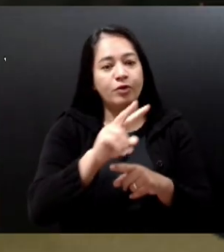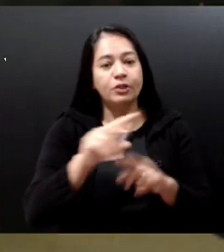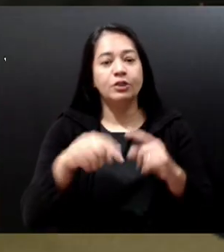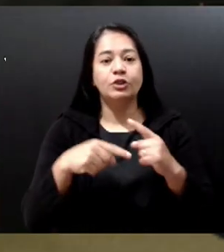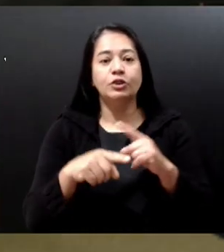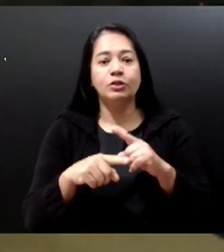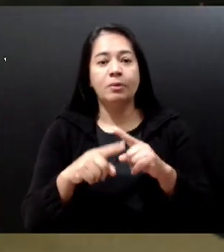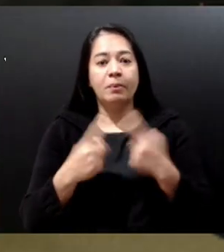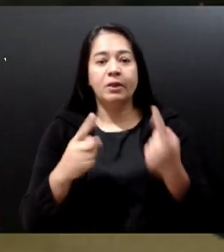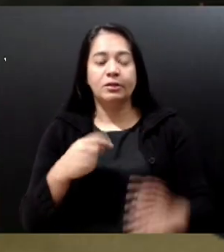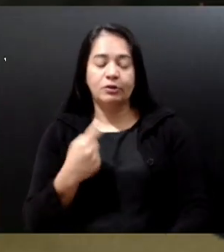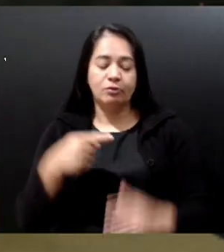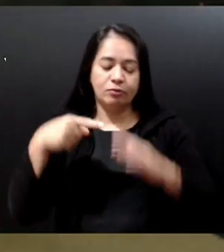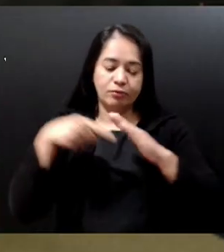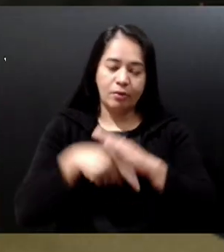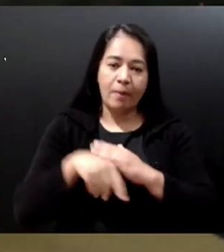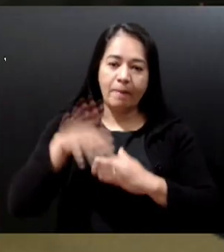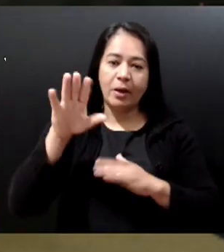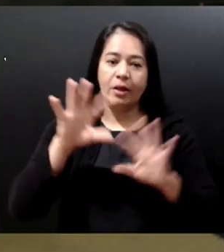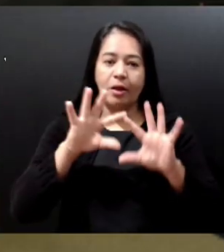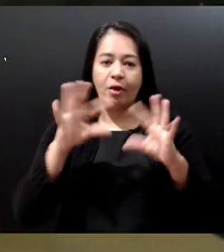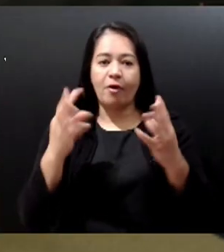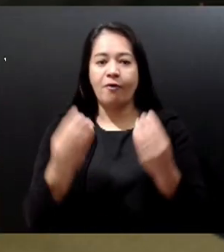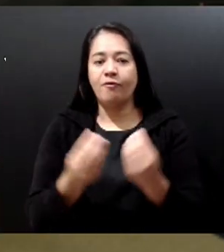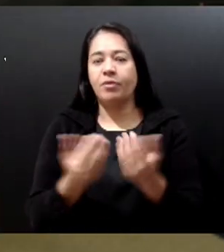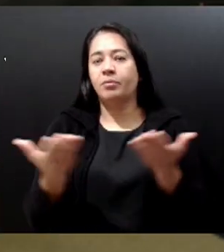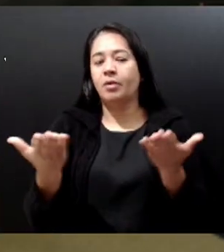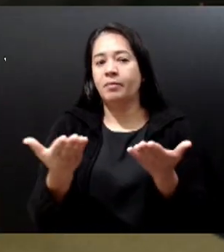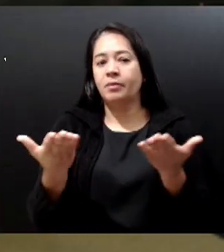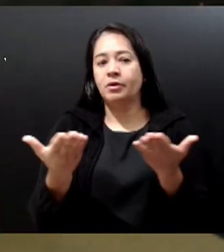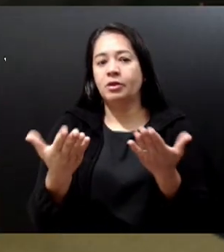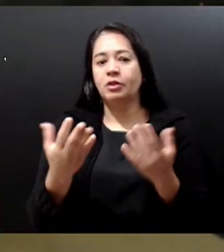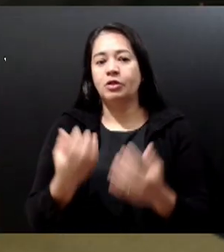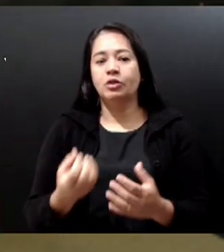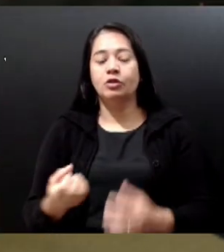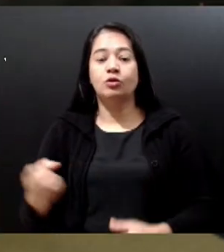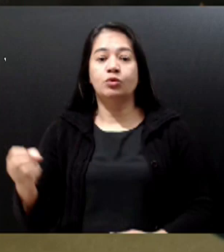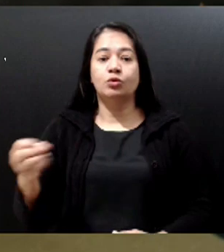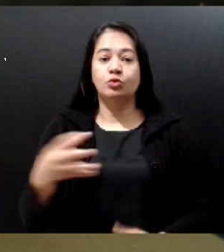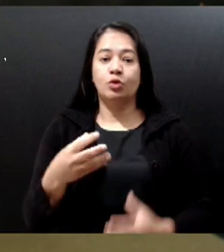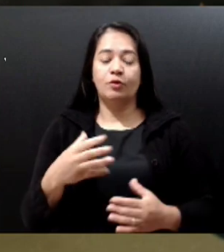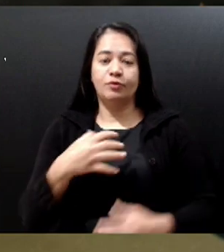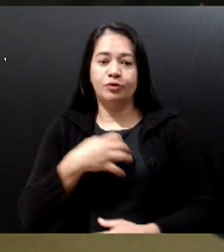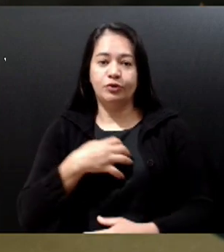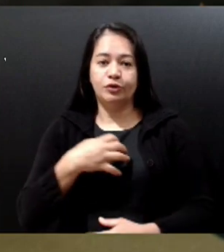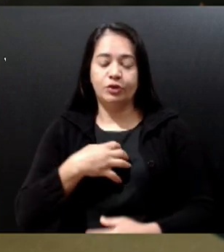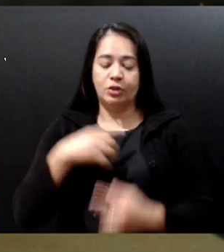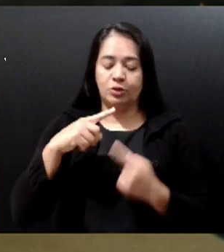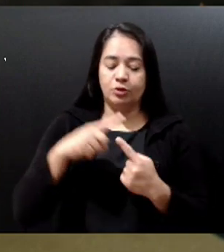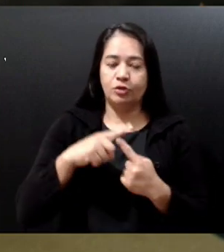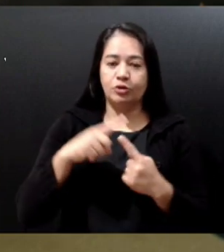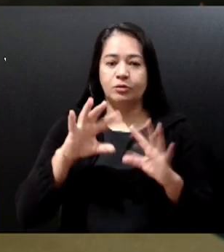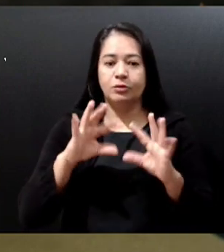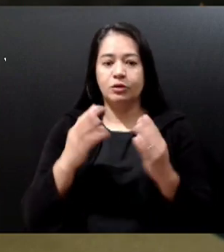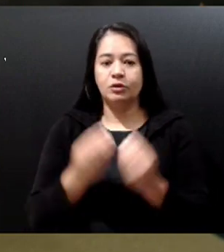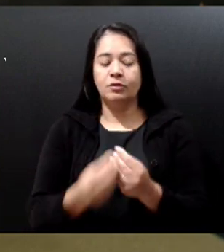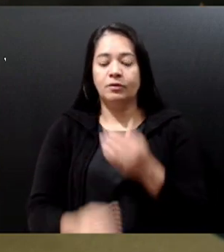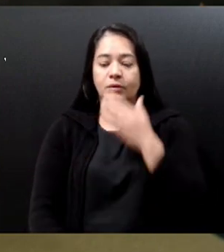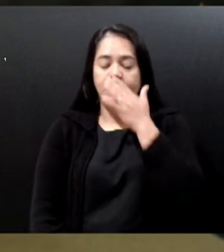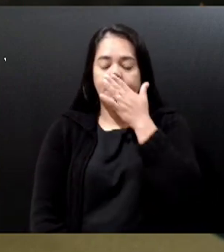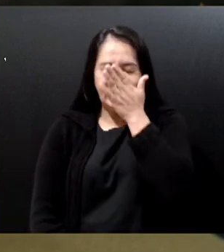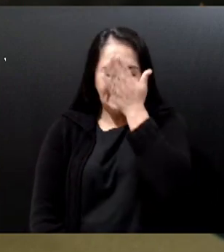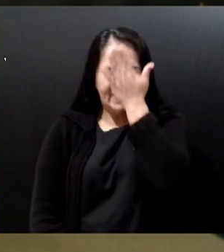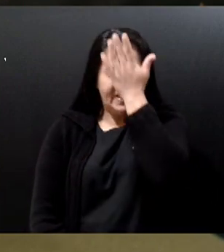famílias modernas, né, as novas formações e também as novas dinâmicas. Desde 2011, o Supremo